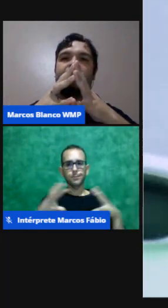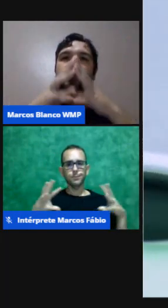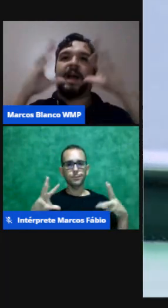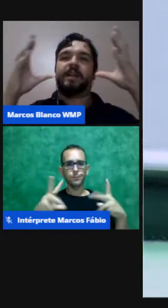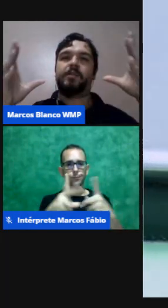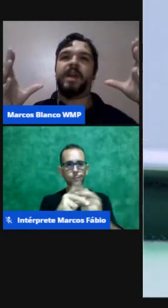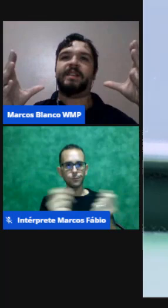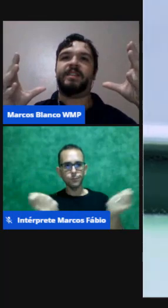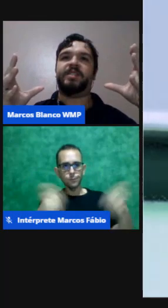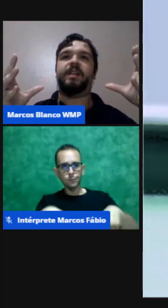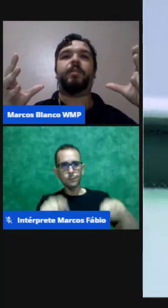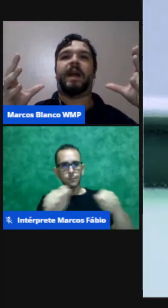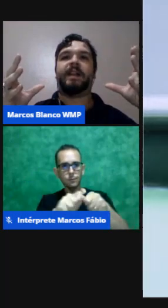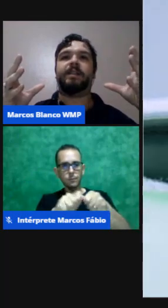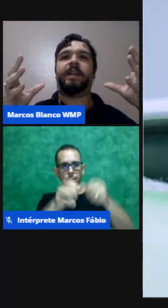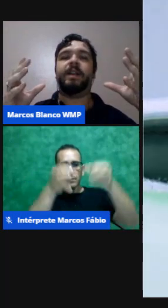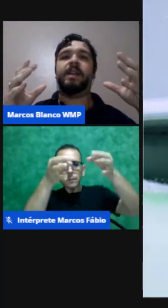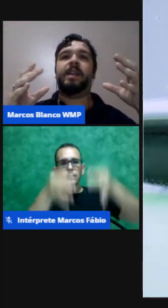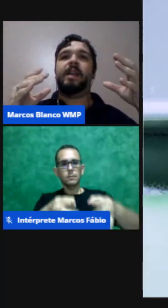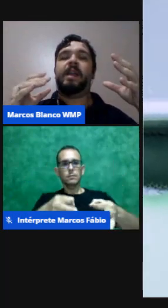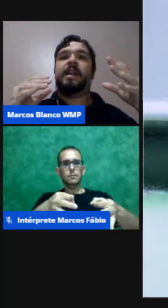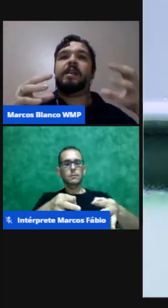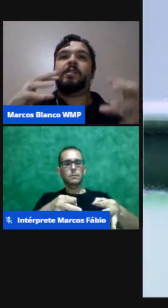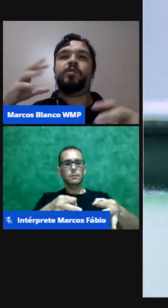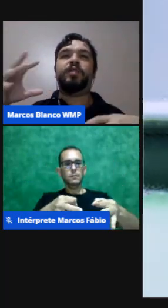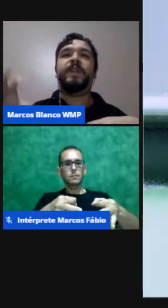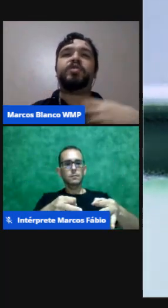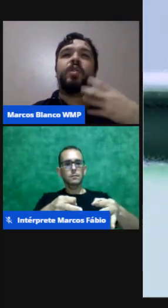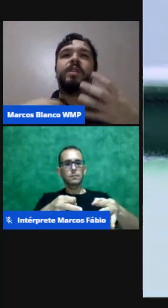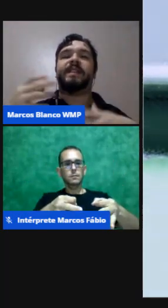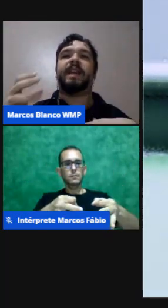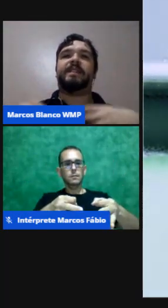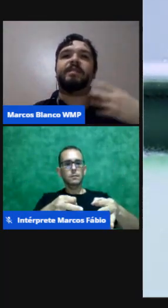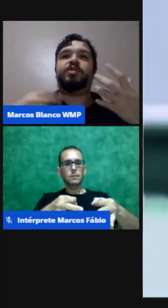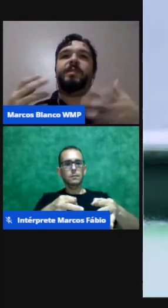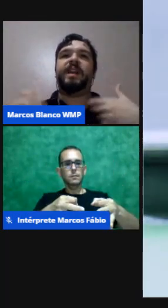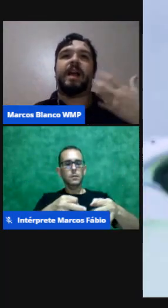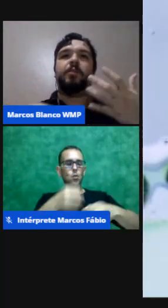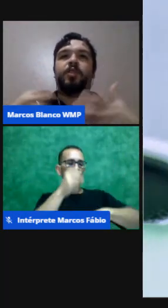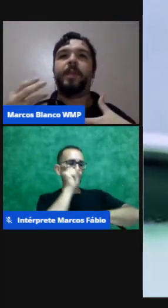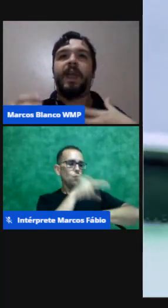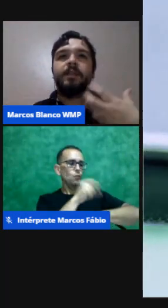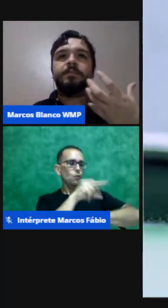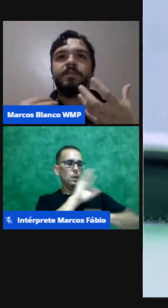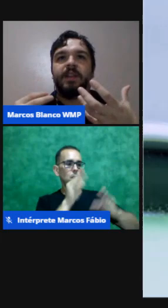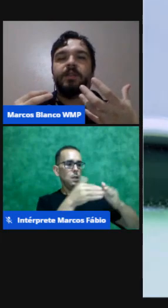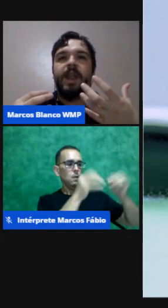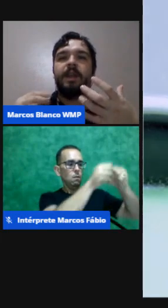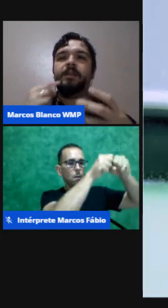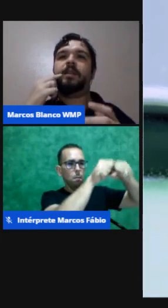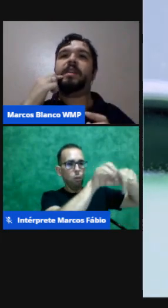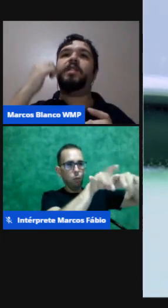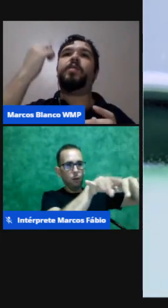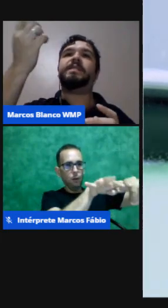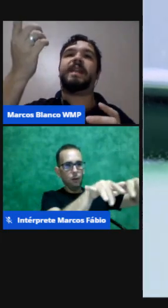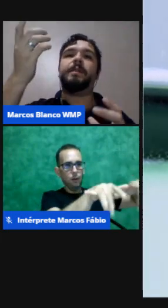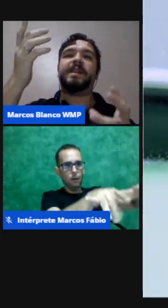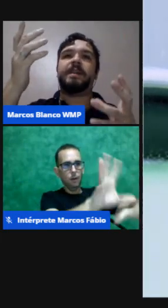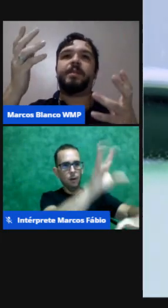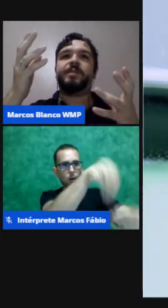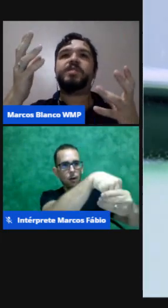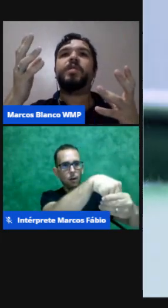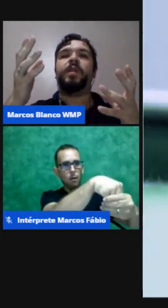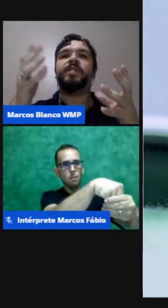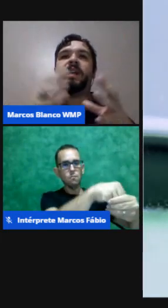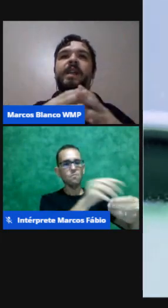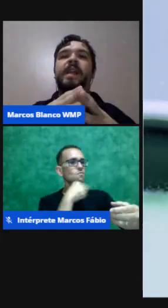tem a Wolbachia, o Aedes aegypti tem a Wolbachia dentro dele, os vírus não conseguem se multiplicar muito bem dentro dele, ele não